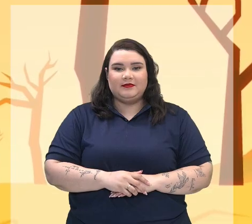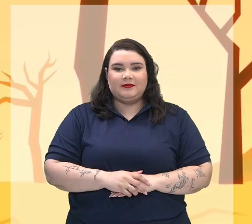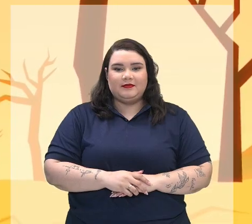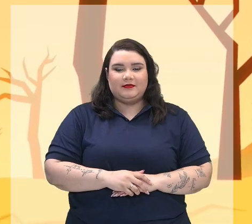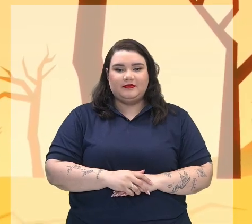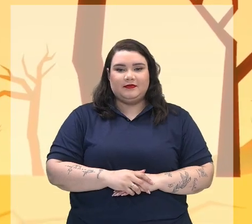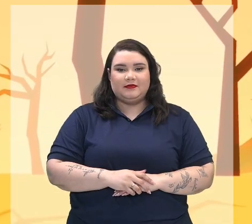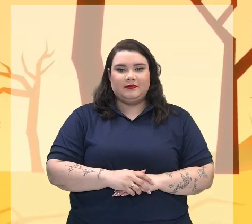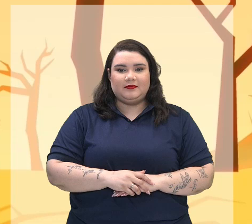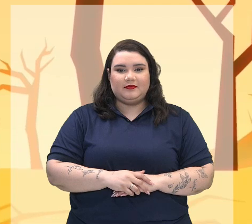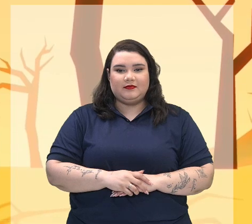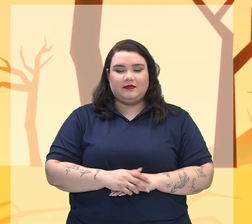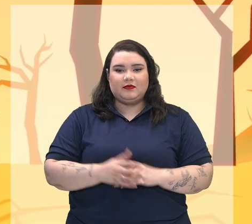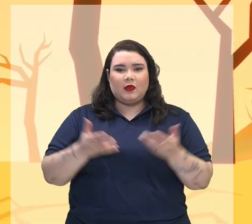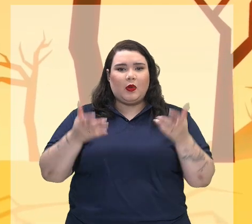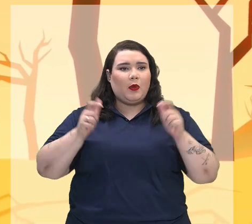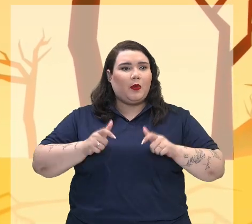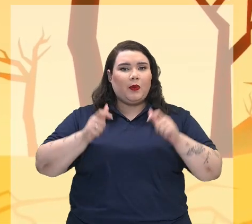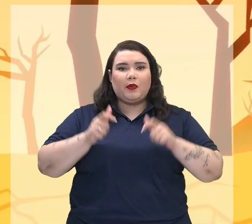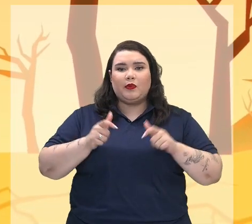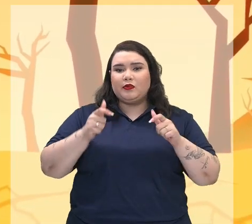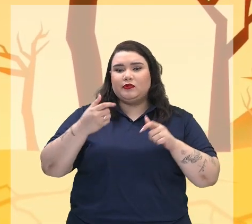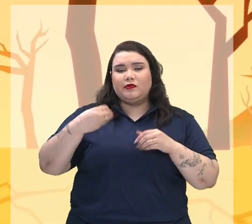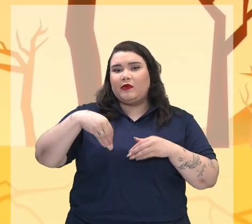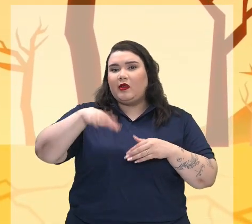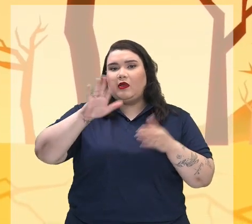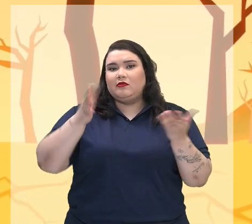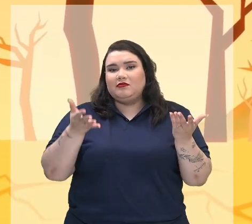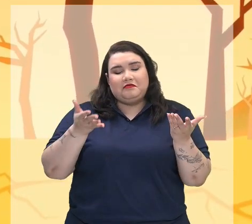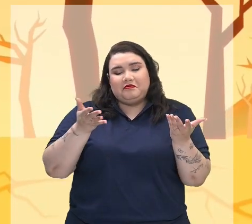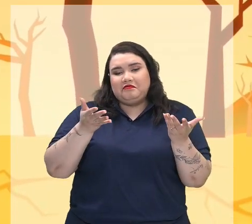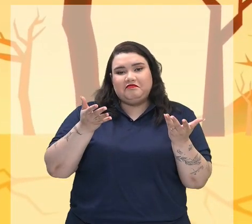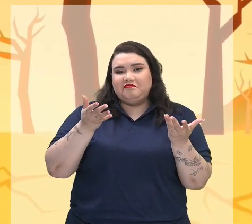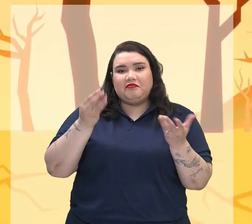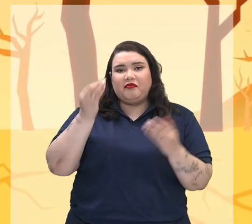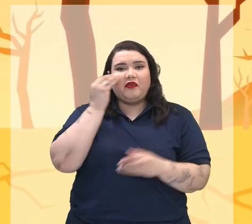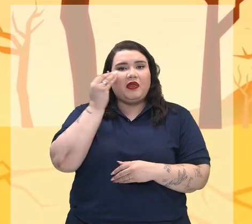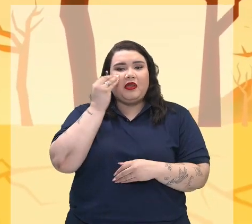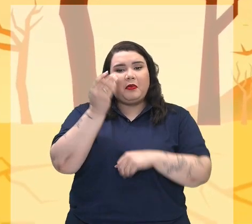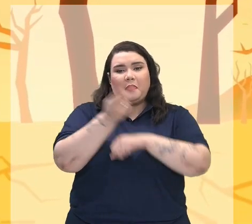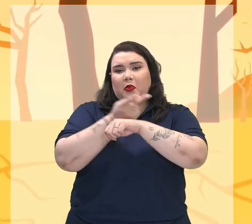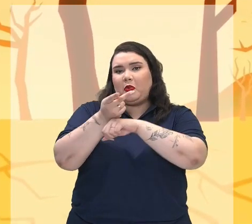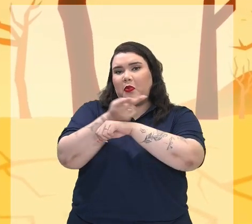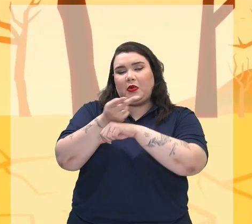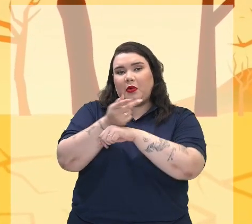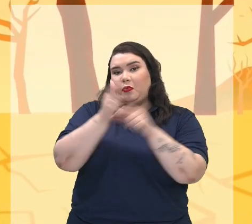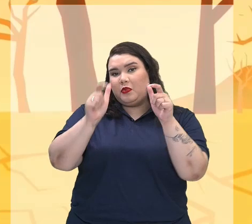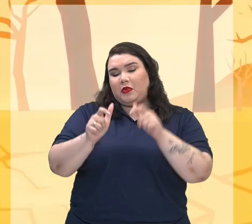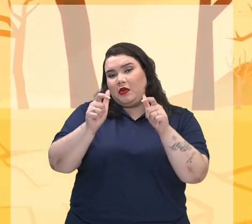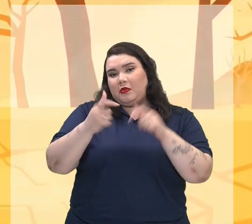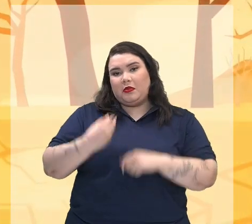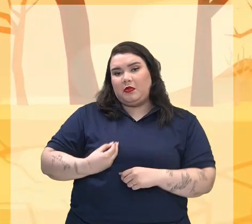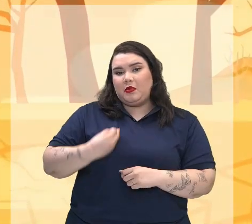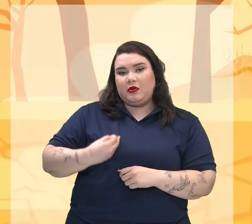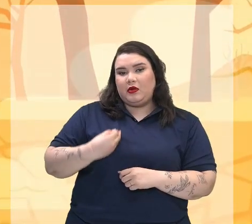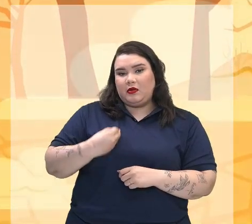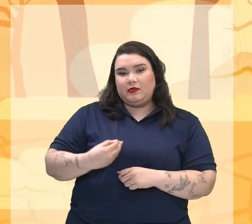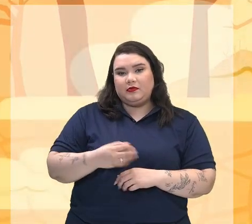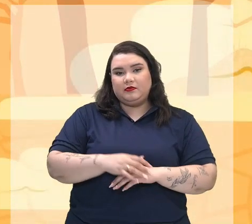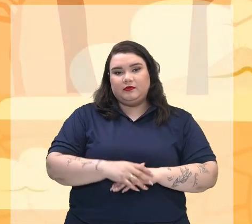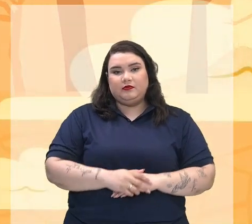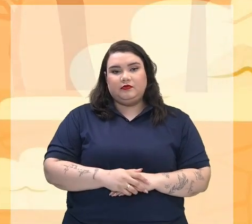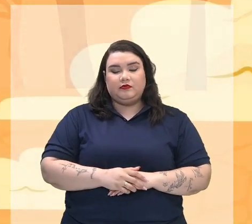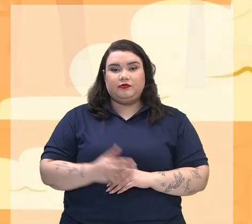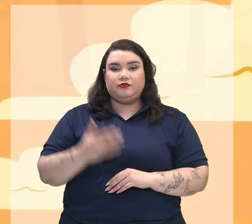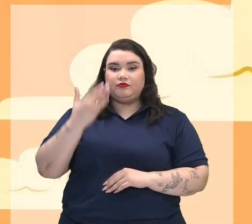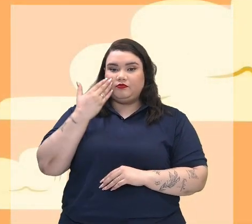Pra onde vamos, Fabiano? Pra onde der. Pra cidade, talvez. E assim,